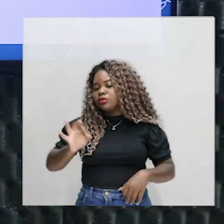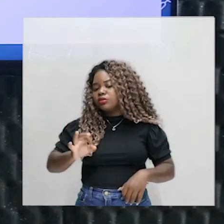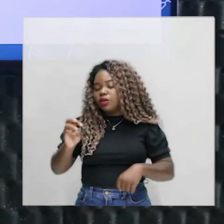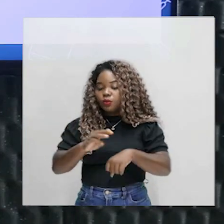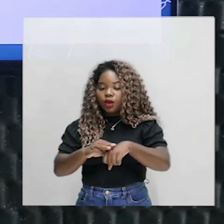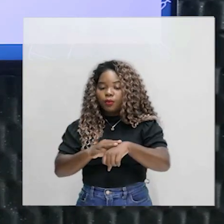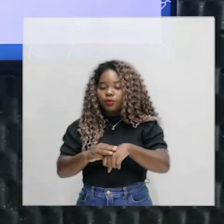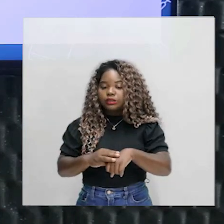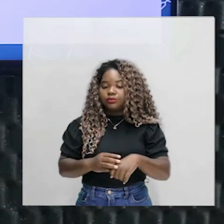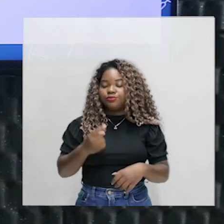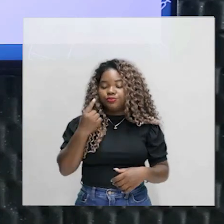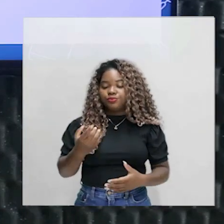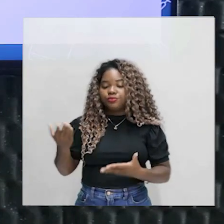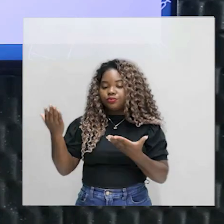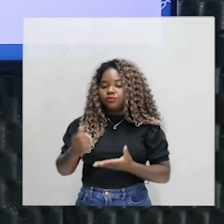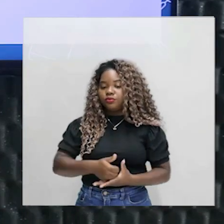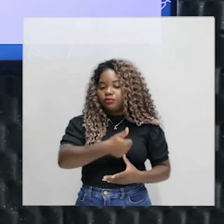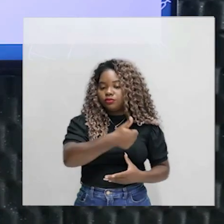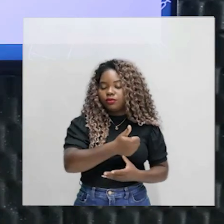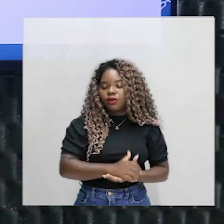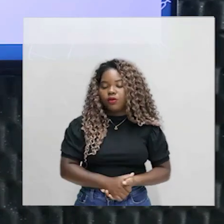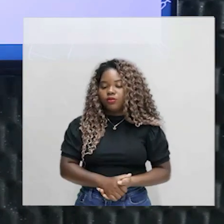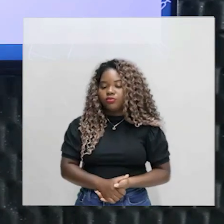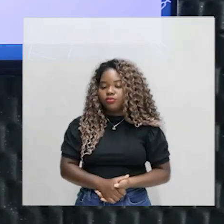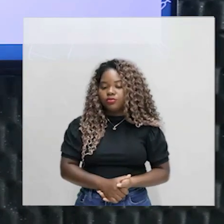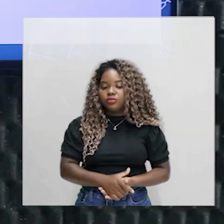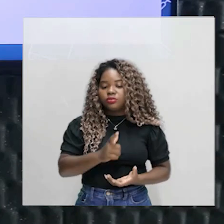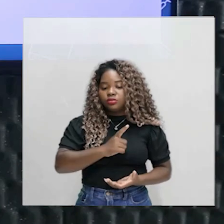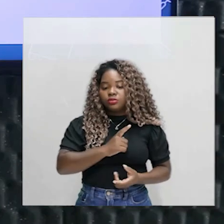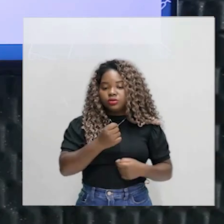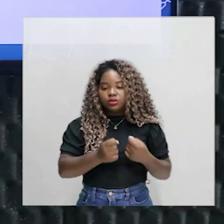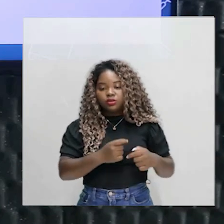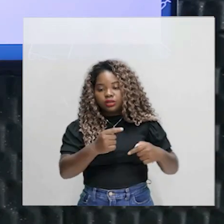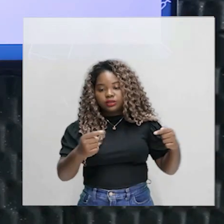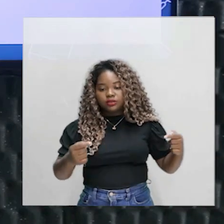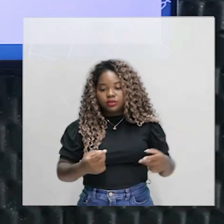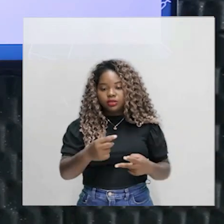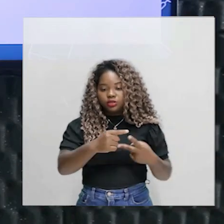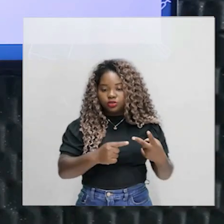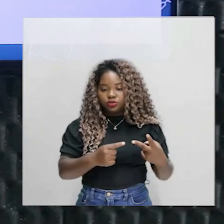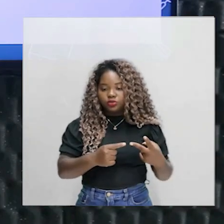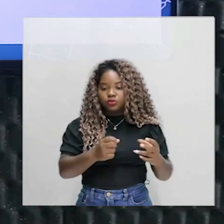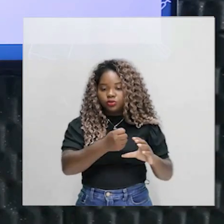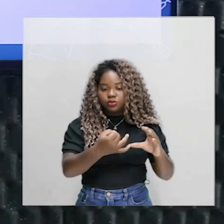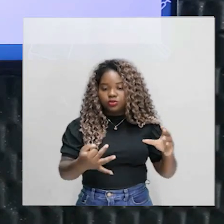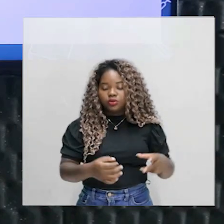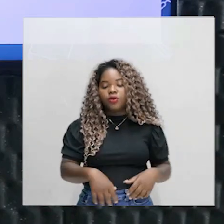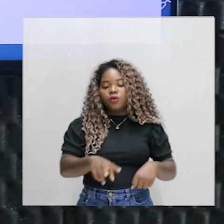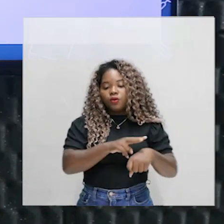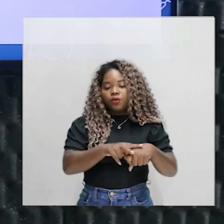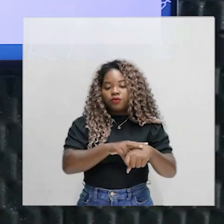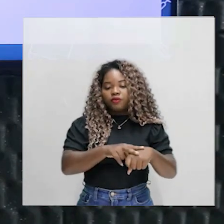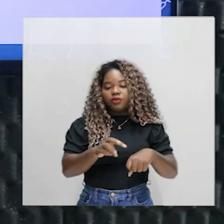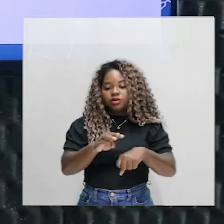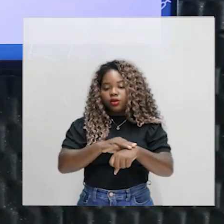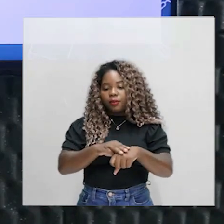marrons né veja eu tenho essa frequência desses dois fenótipos né o fenótipo verde e